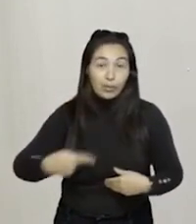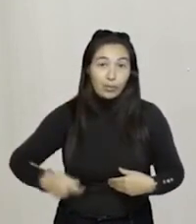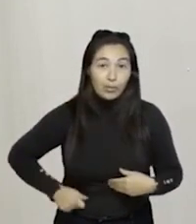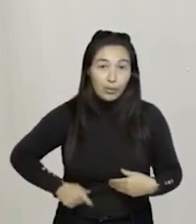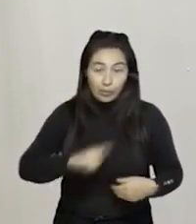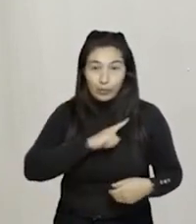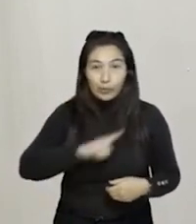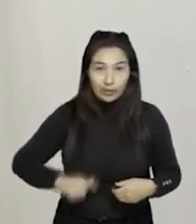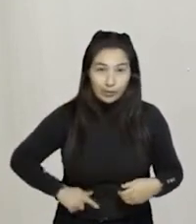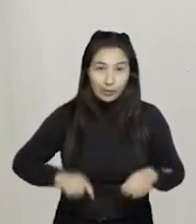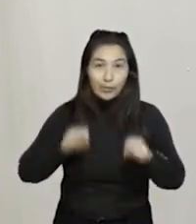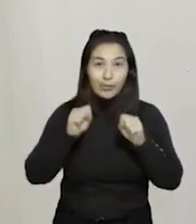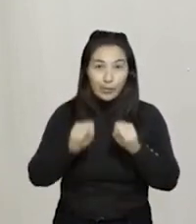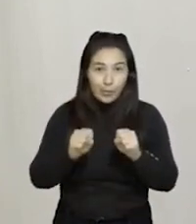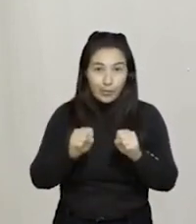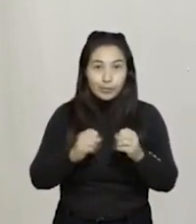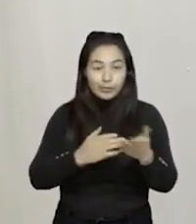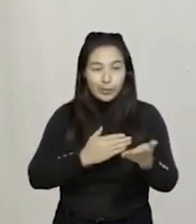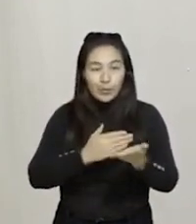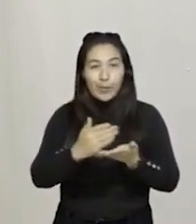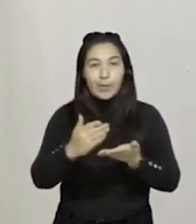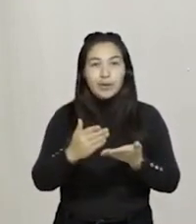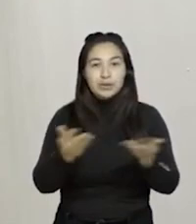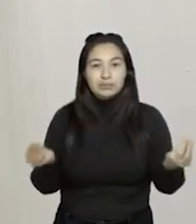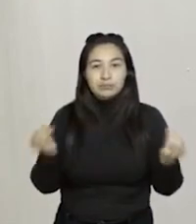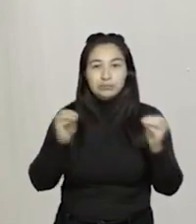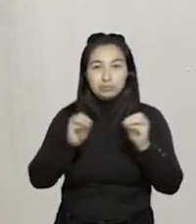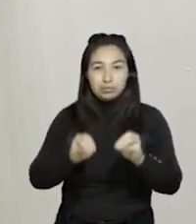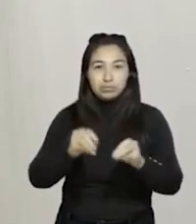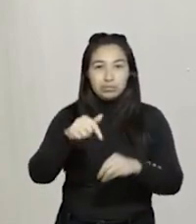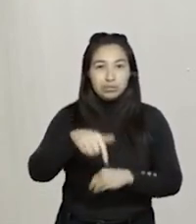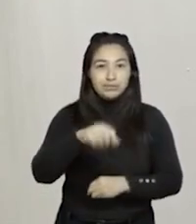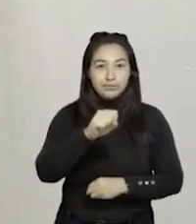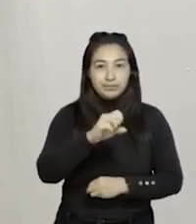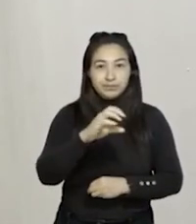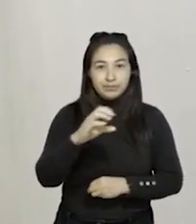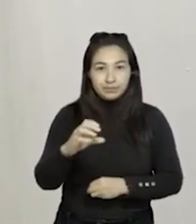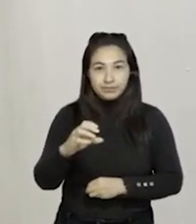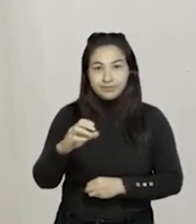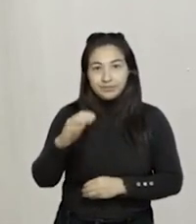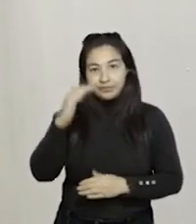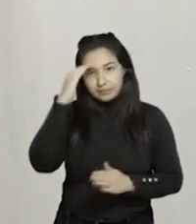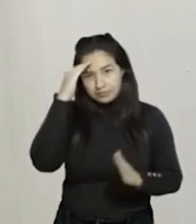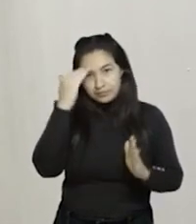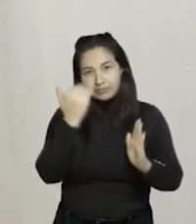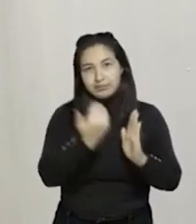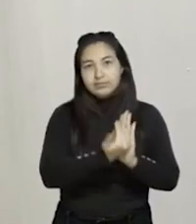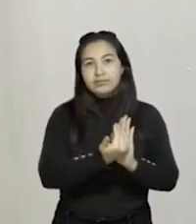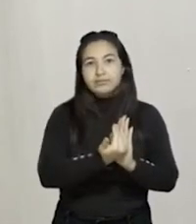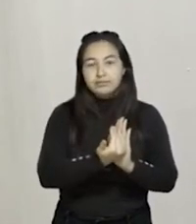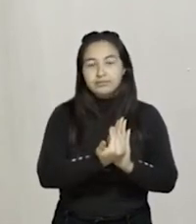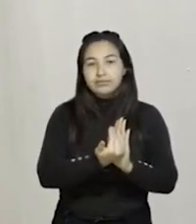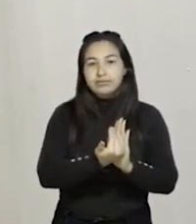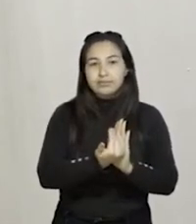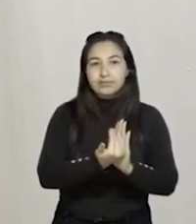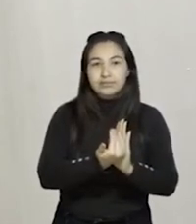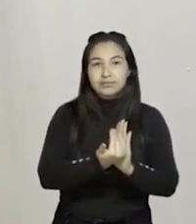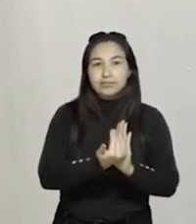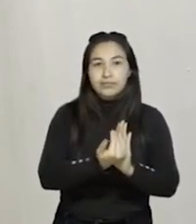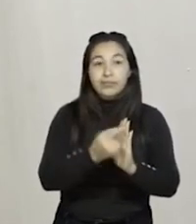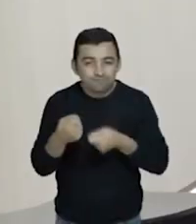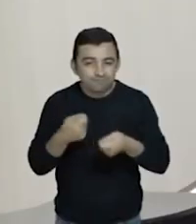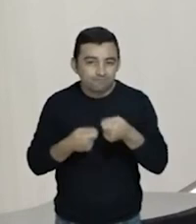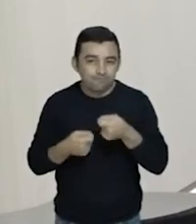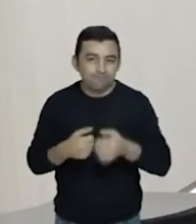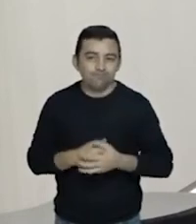já no segundo semestre aqui em Santa Catarina cumprindo mais uma das suas promessas